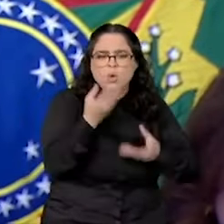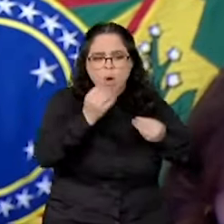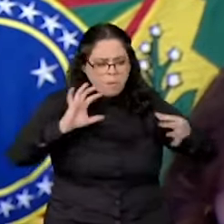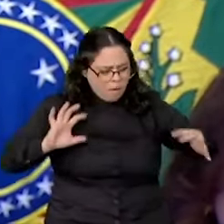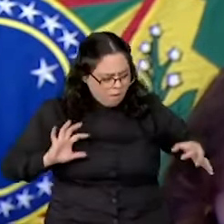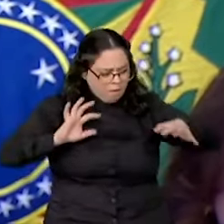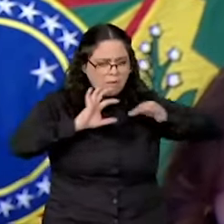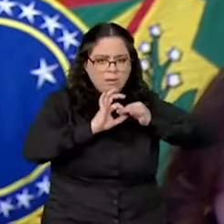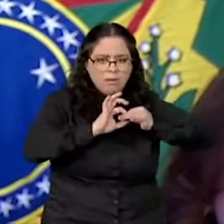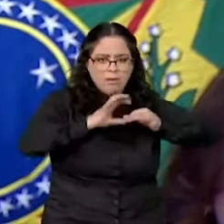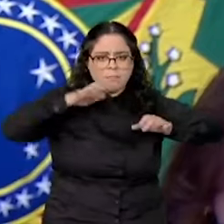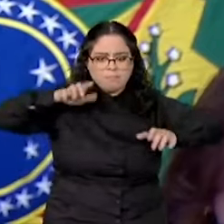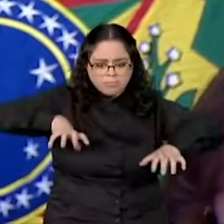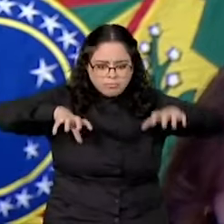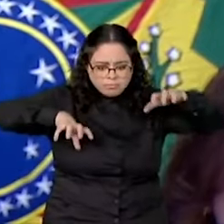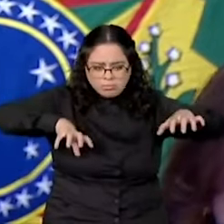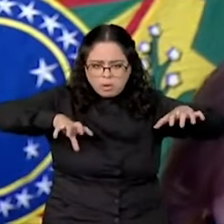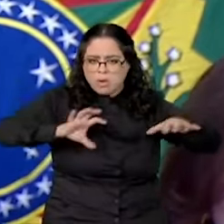integração regional.